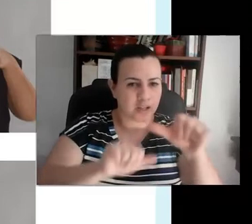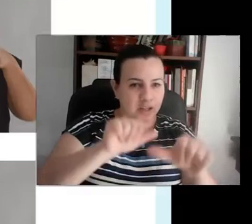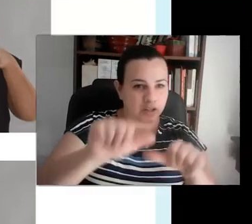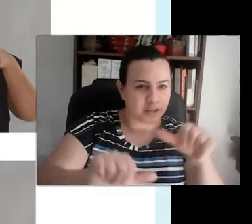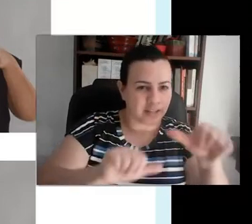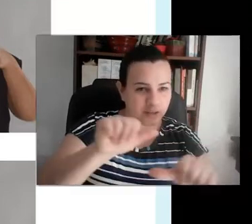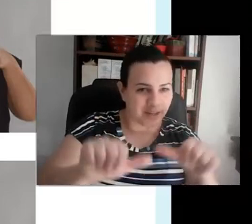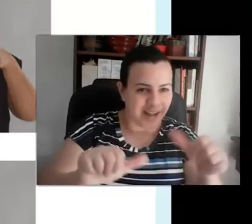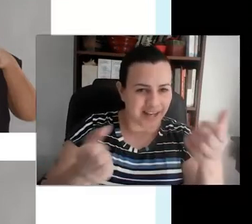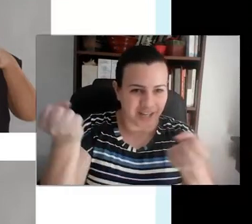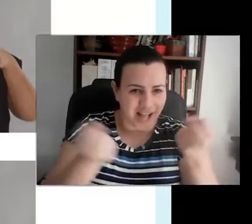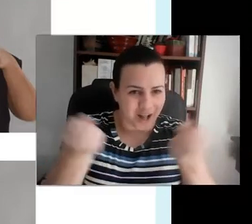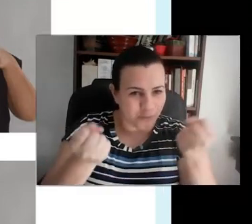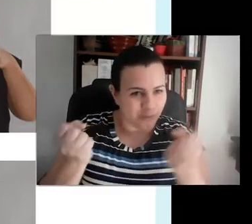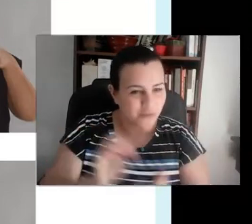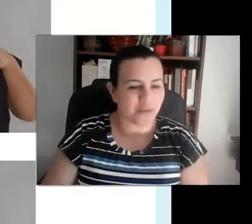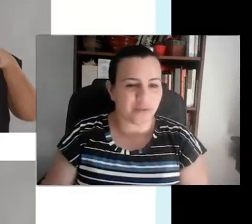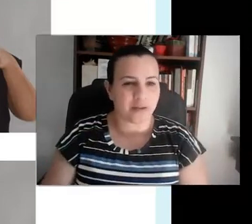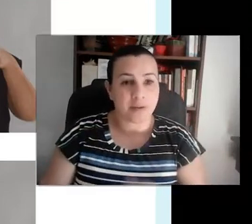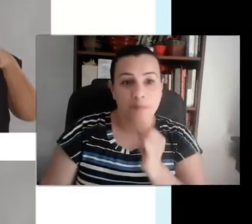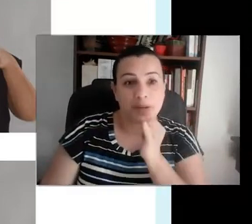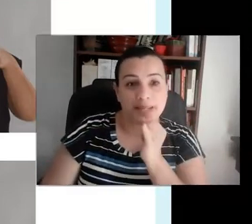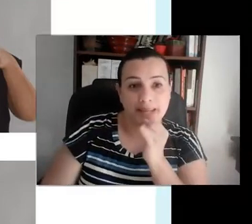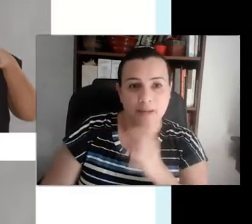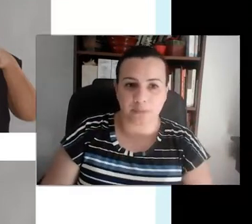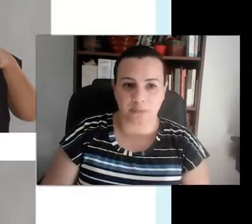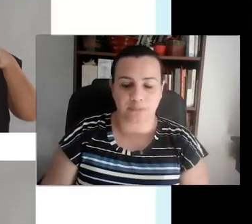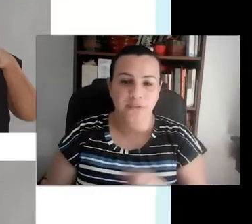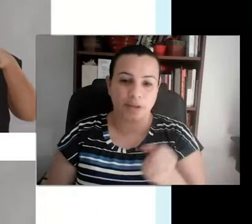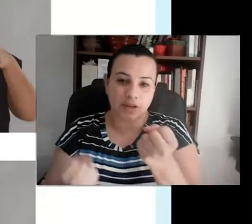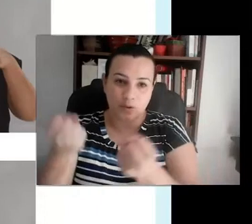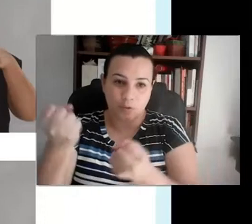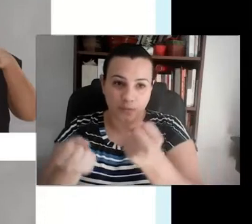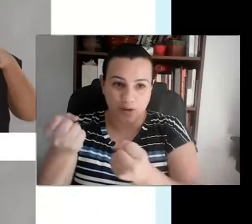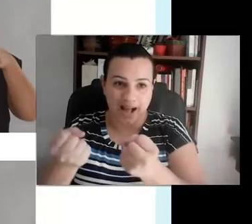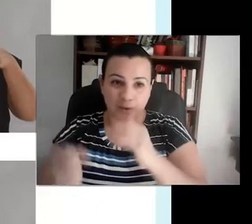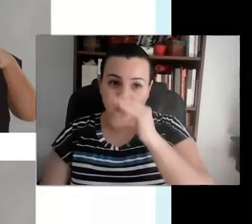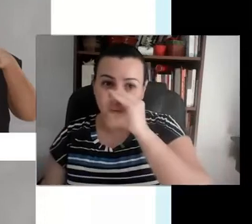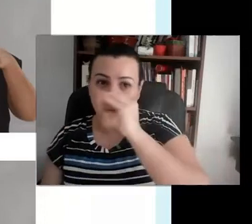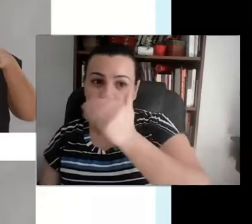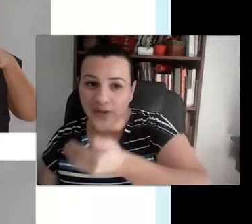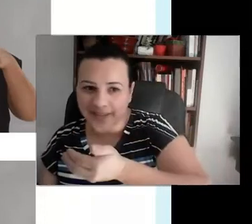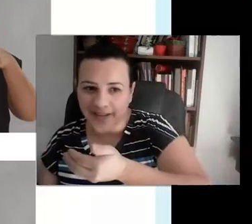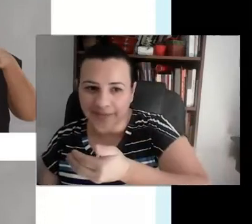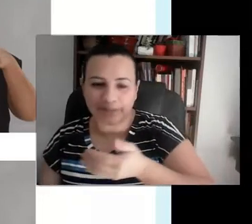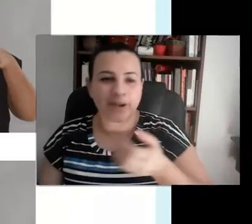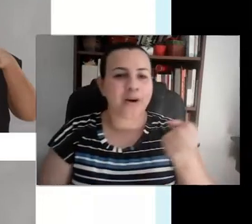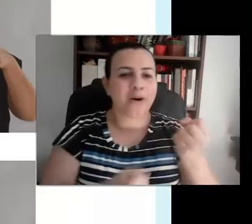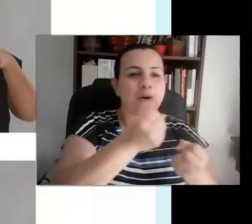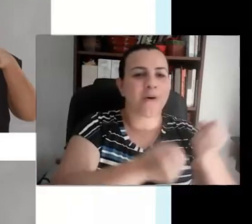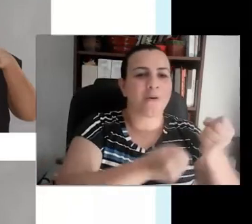Você quer trocar de carro? Por exemplo, o carro